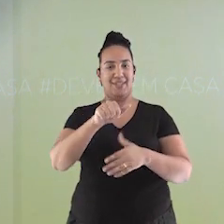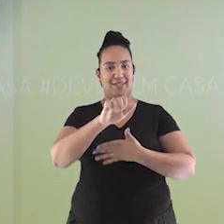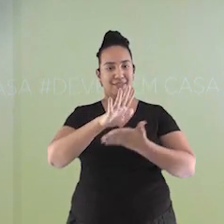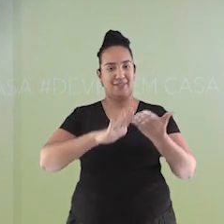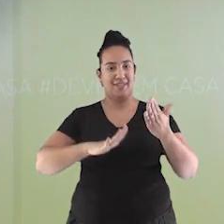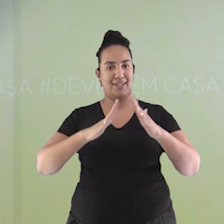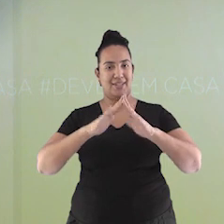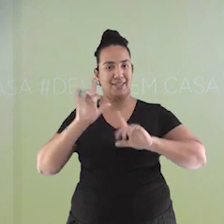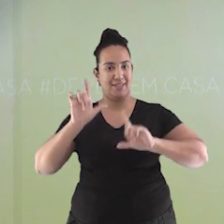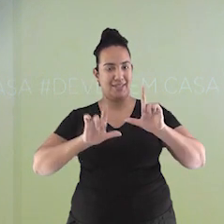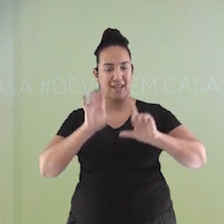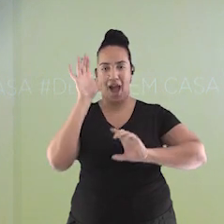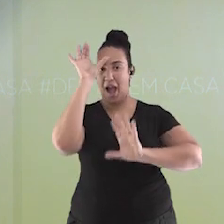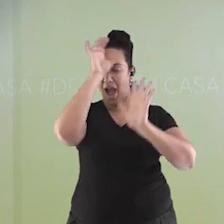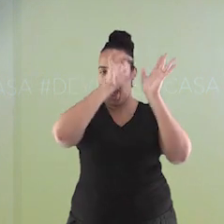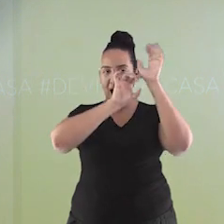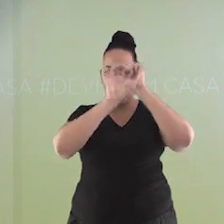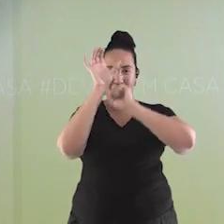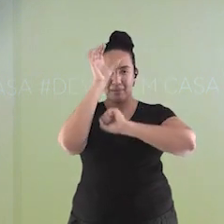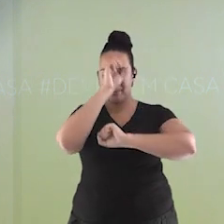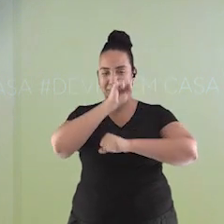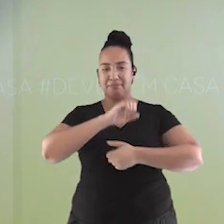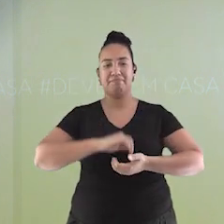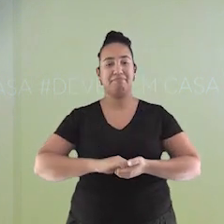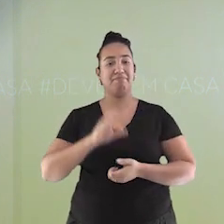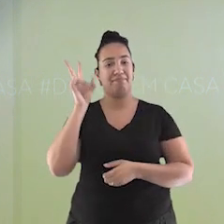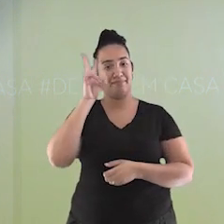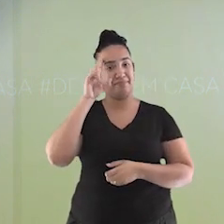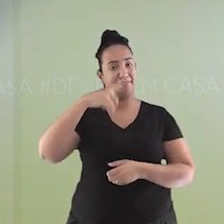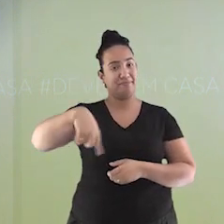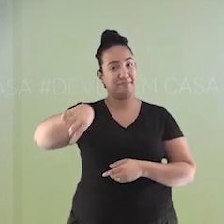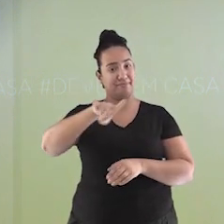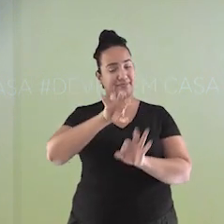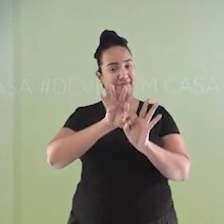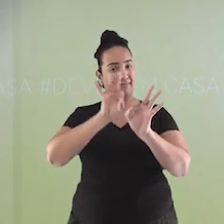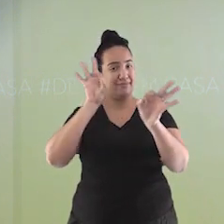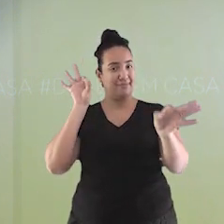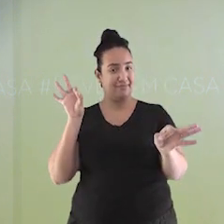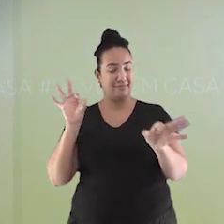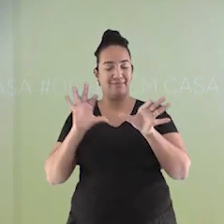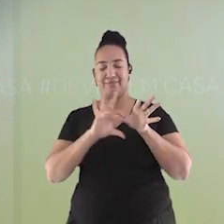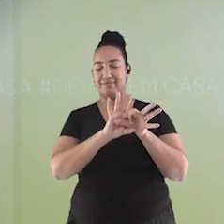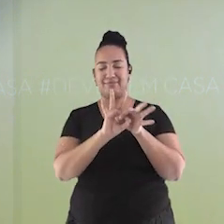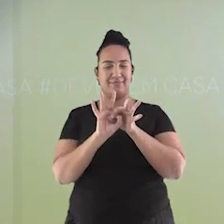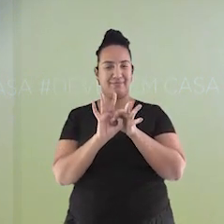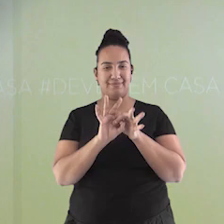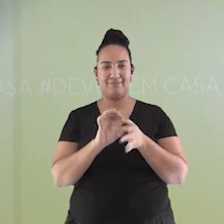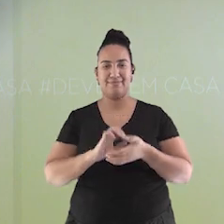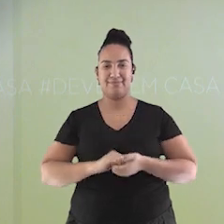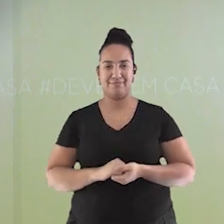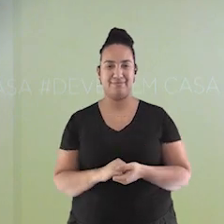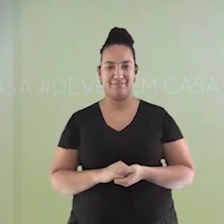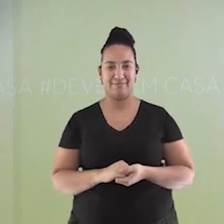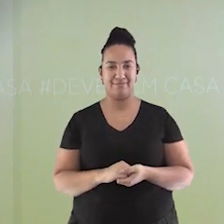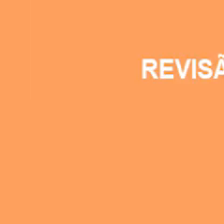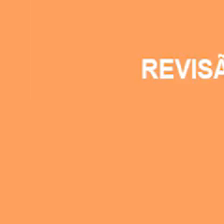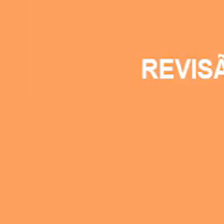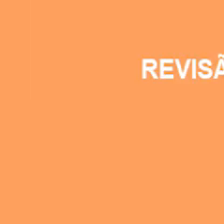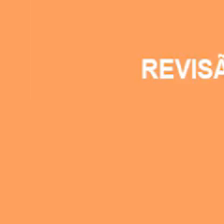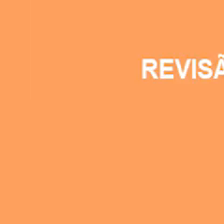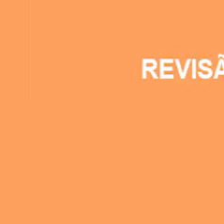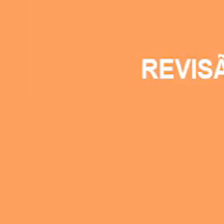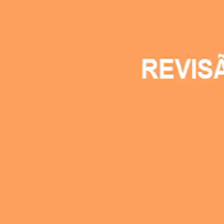TV, aprendendo muito mais. E não esqueça, mesmo distantes, estamos juntos.